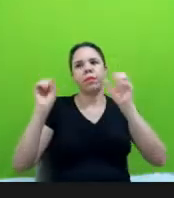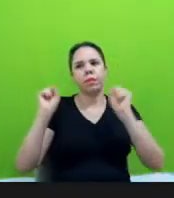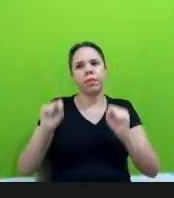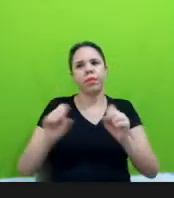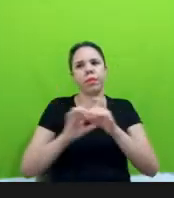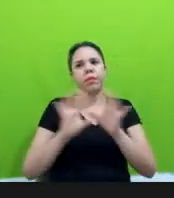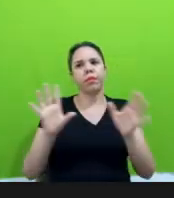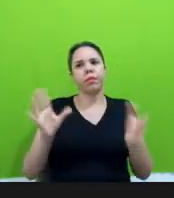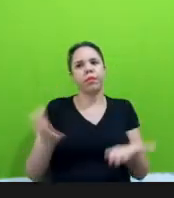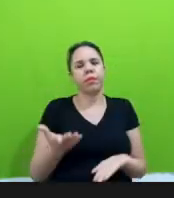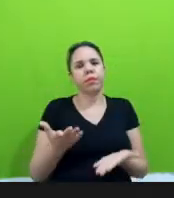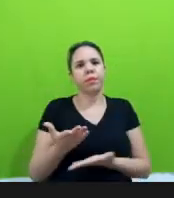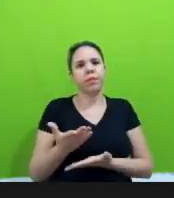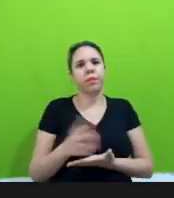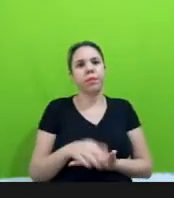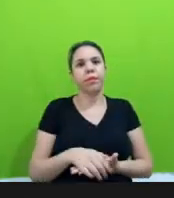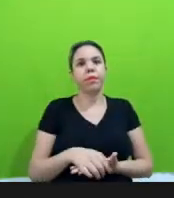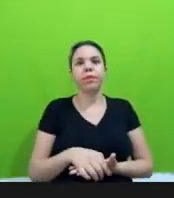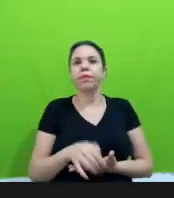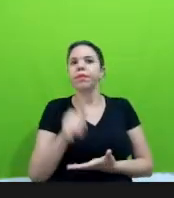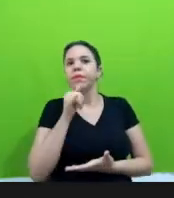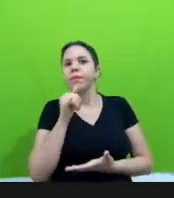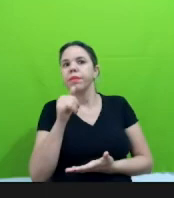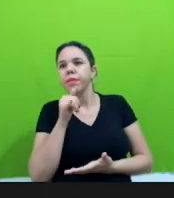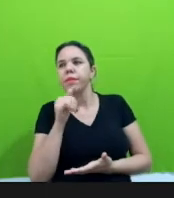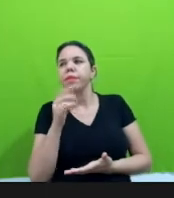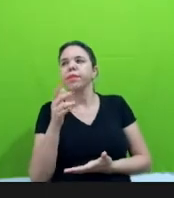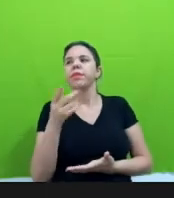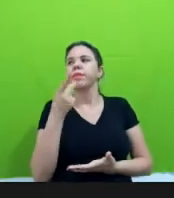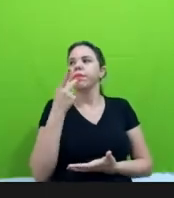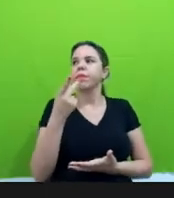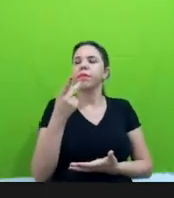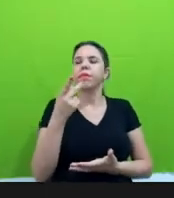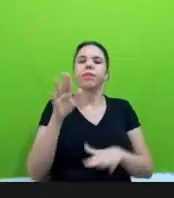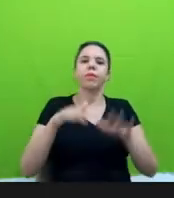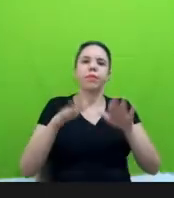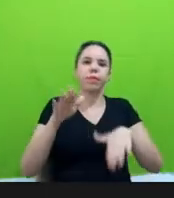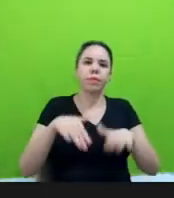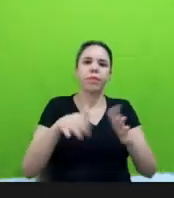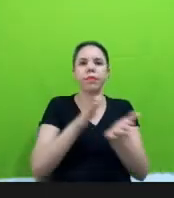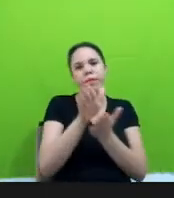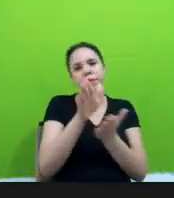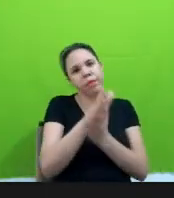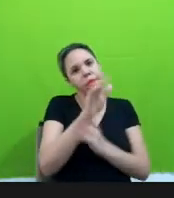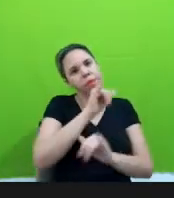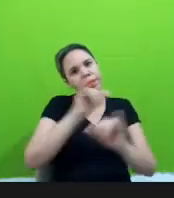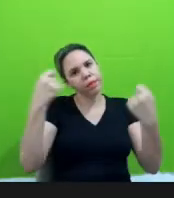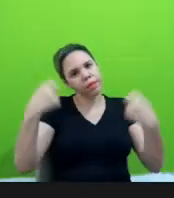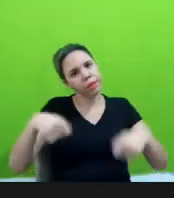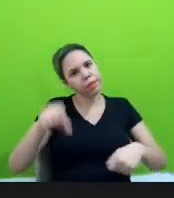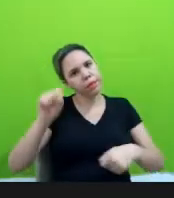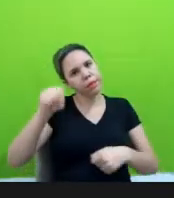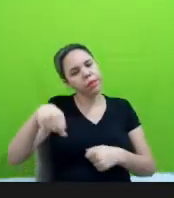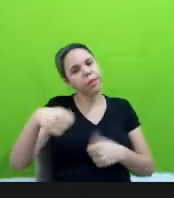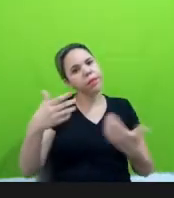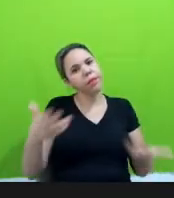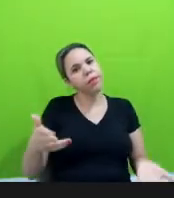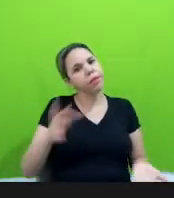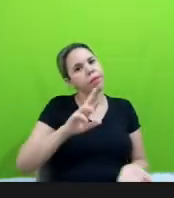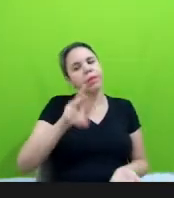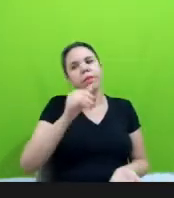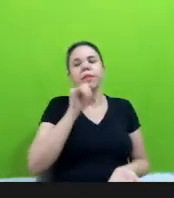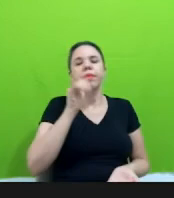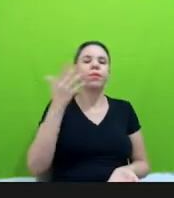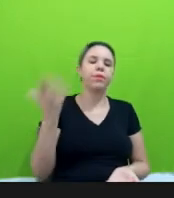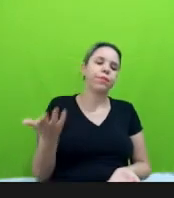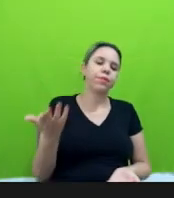A mesma questão, informações sobre dívida ativa também têm que ser publicadas. Não é o fato que